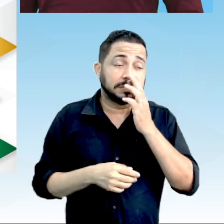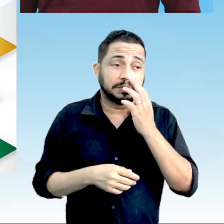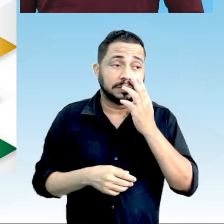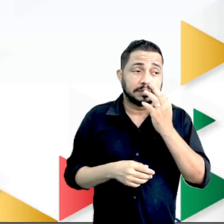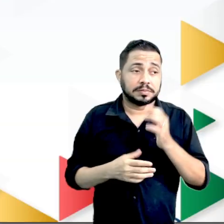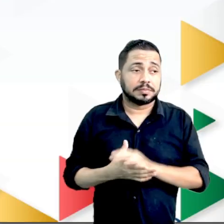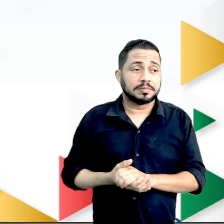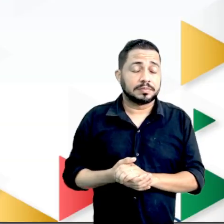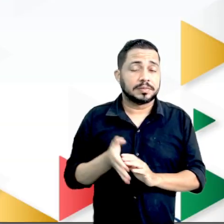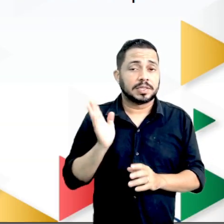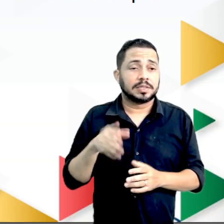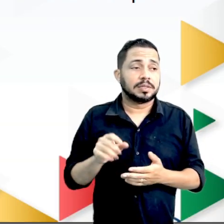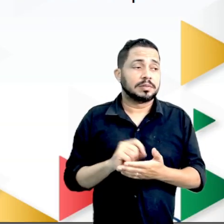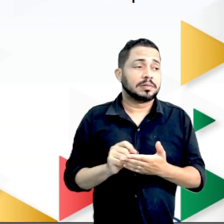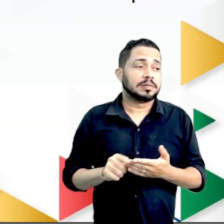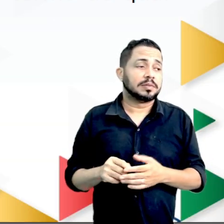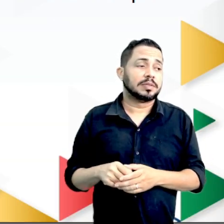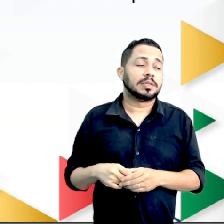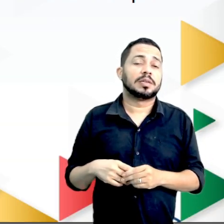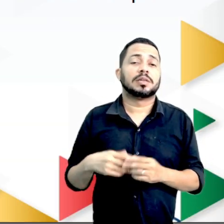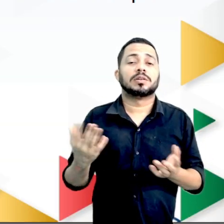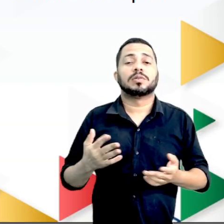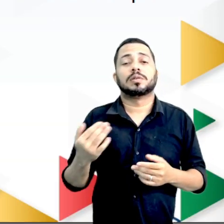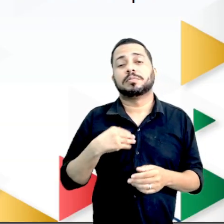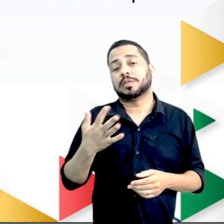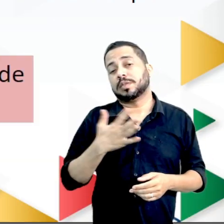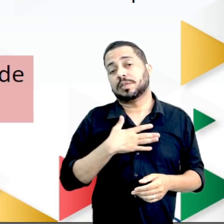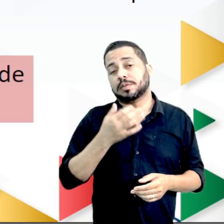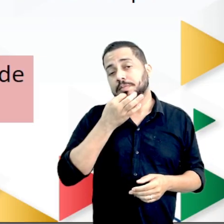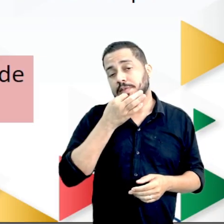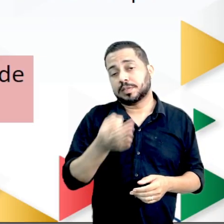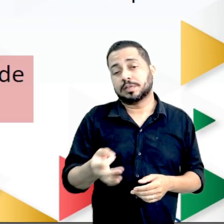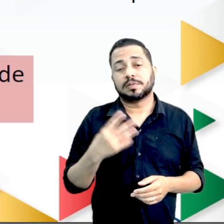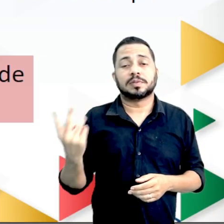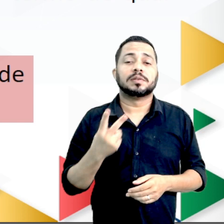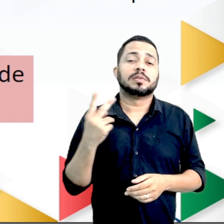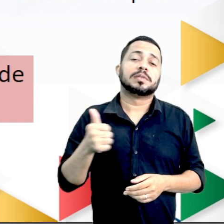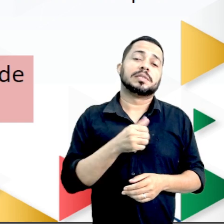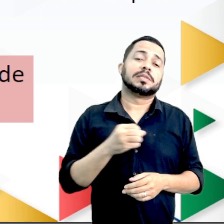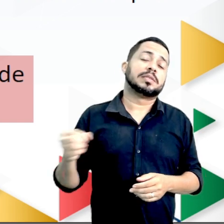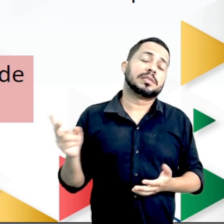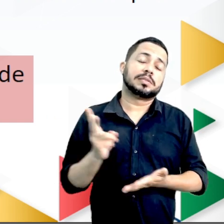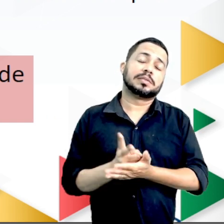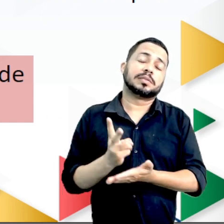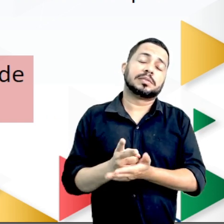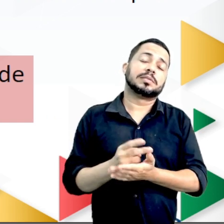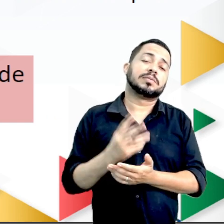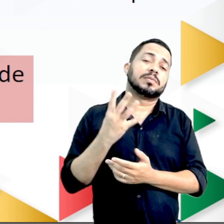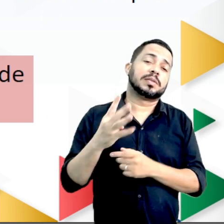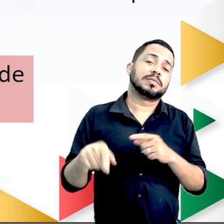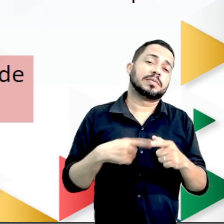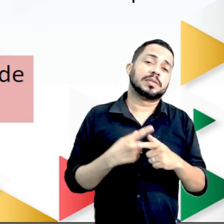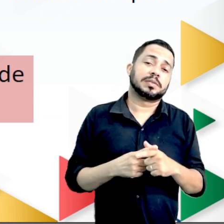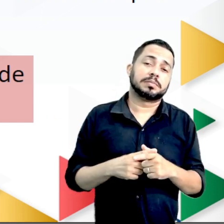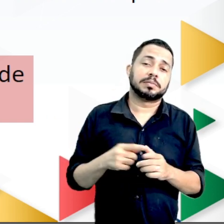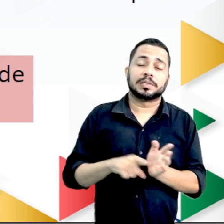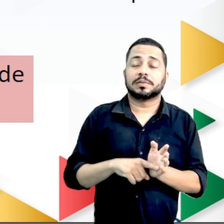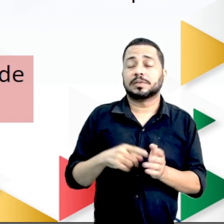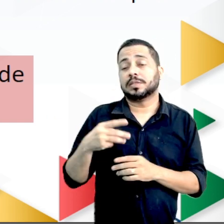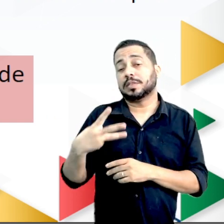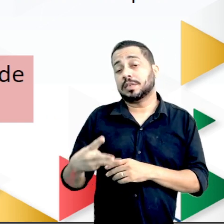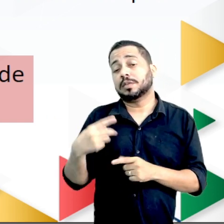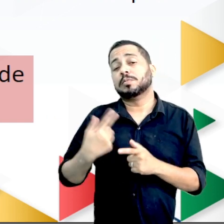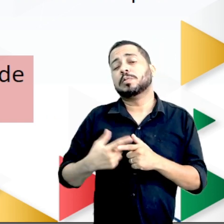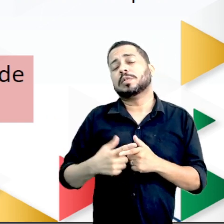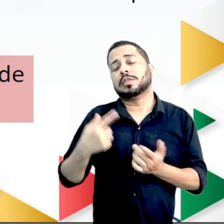lá? Já escrevemos os termos, agora a minha opinião, o valor de 100. A sequência 4 vezes n menos 3, porque ela